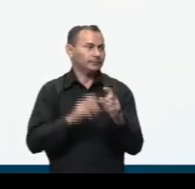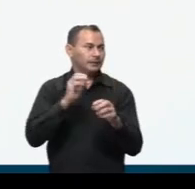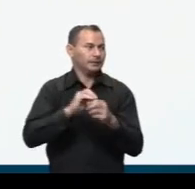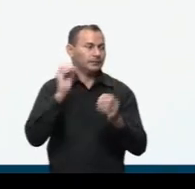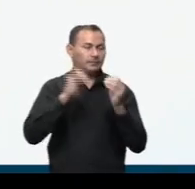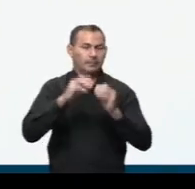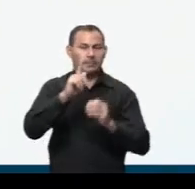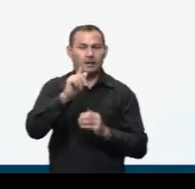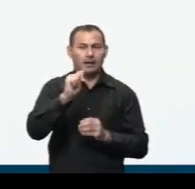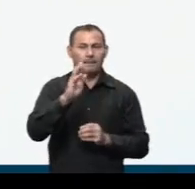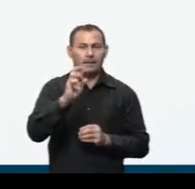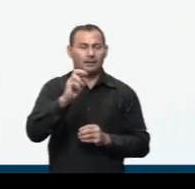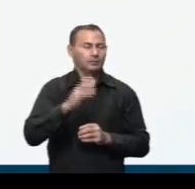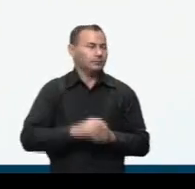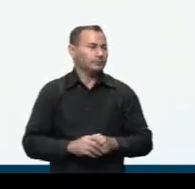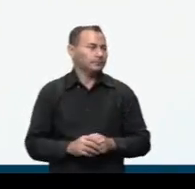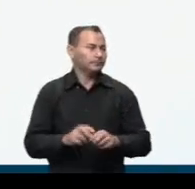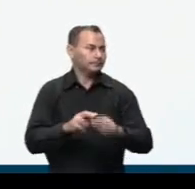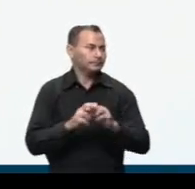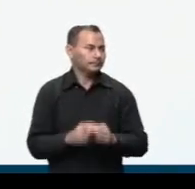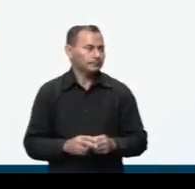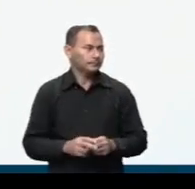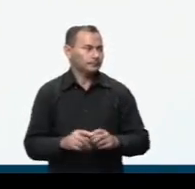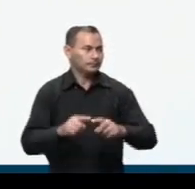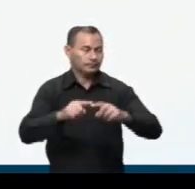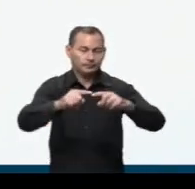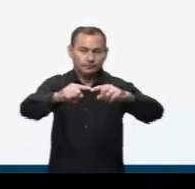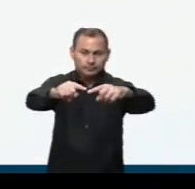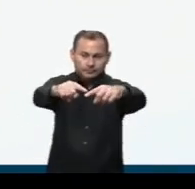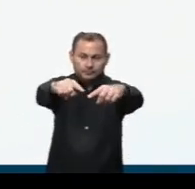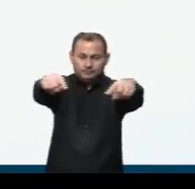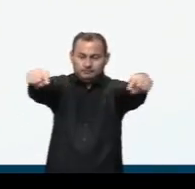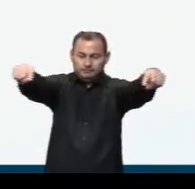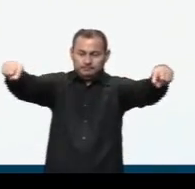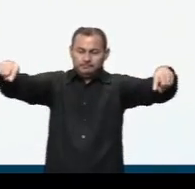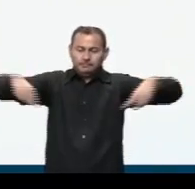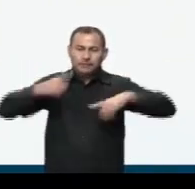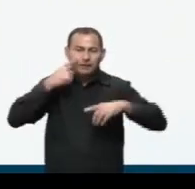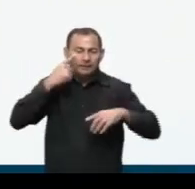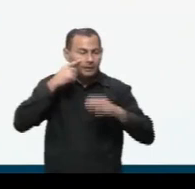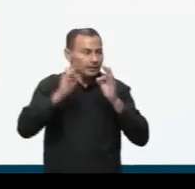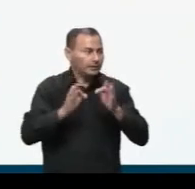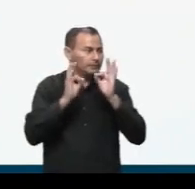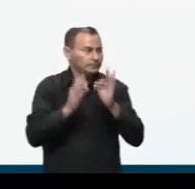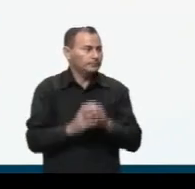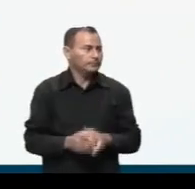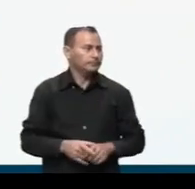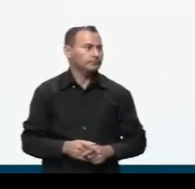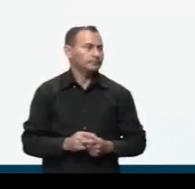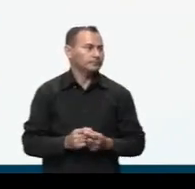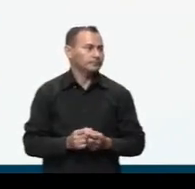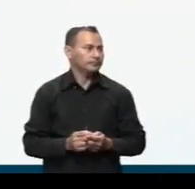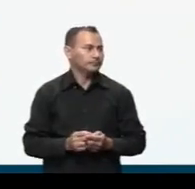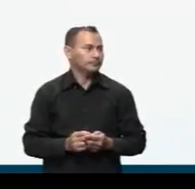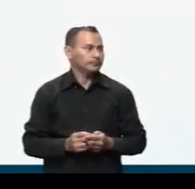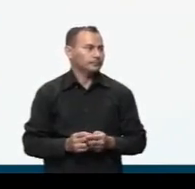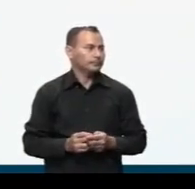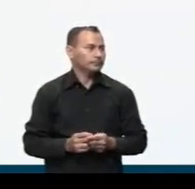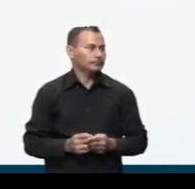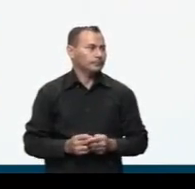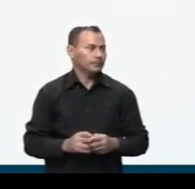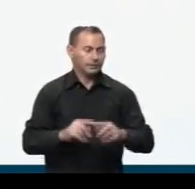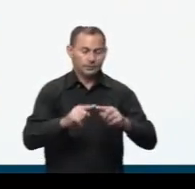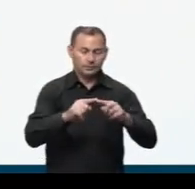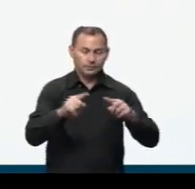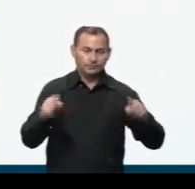sendo montado o gabarito. Olha o esquadro do rapaz, para ele poder verificar se está alinhado ou não, né? Aqui a